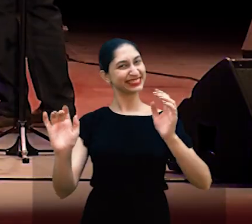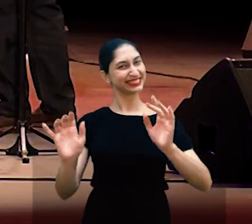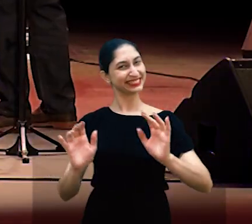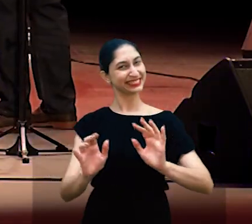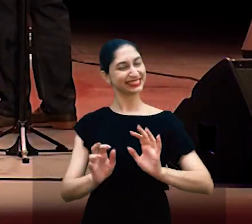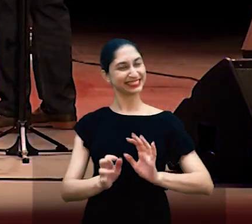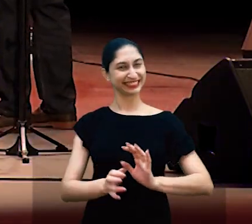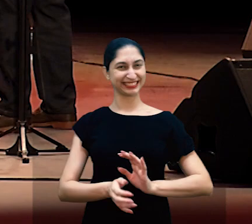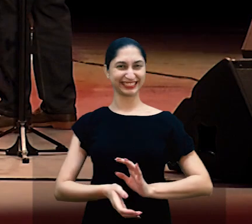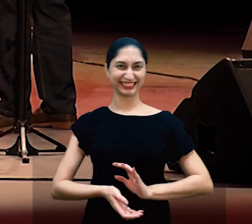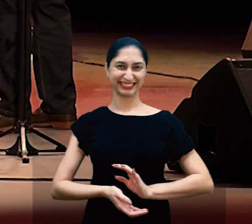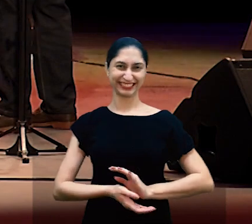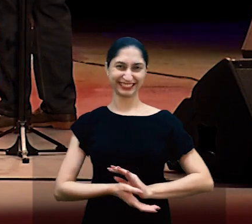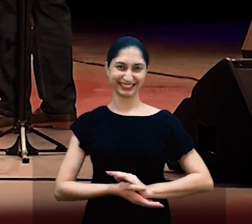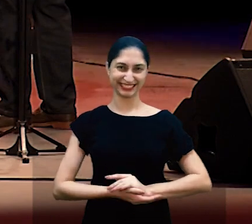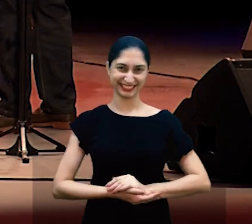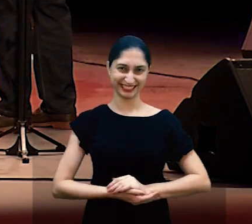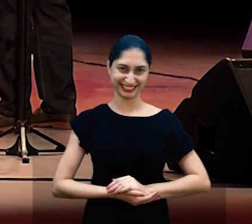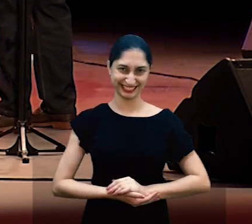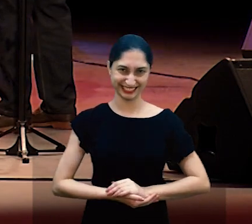laia.